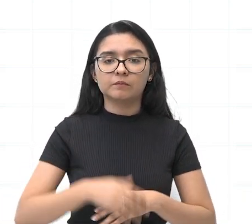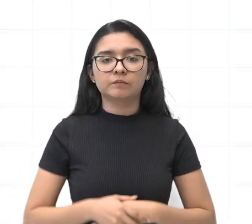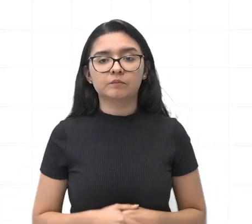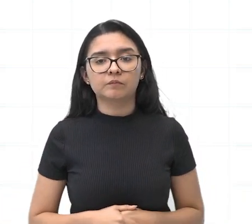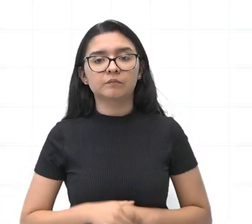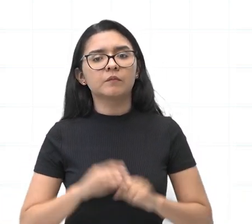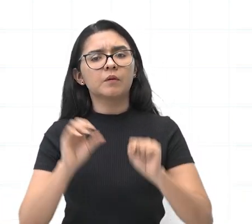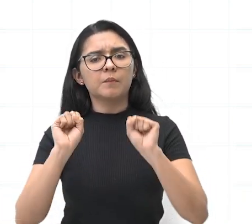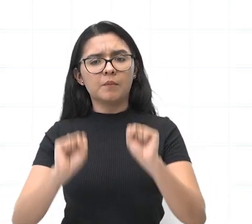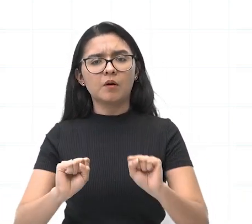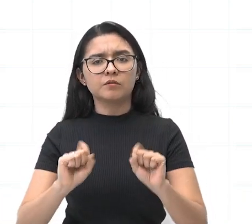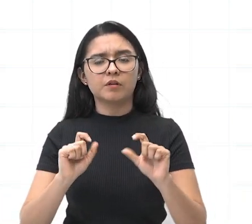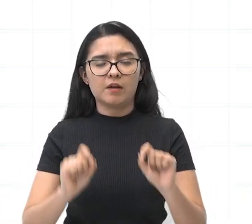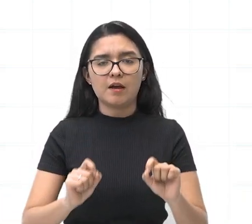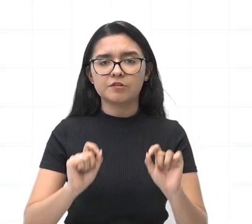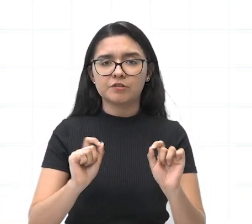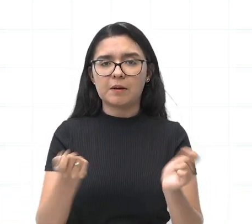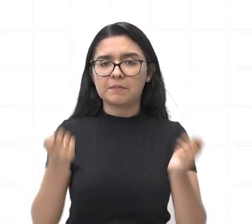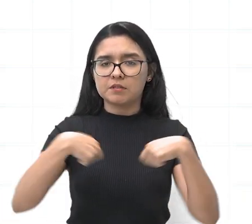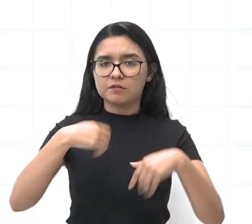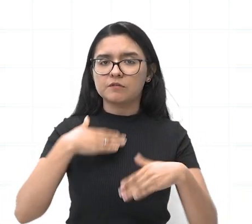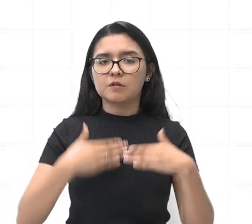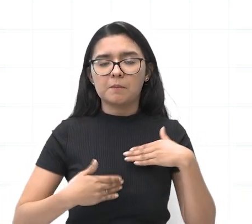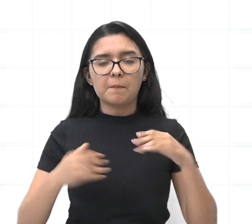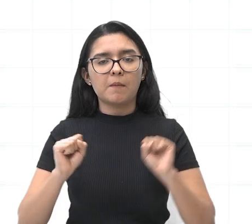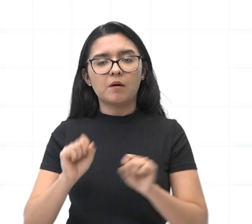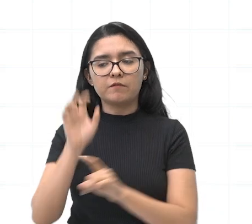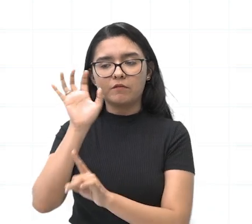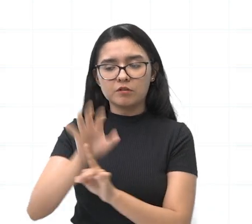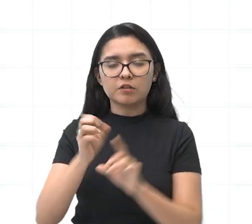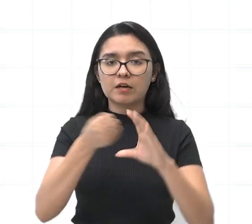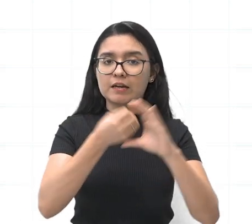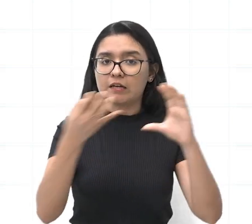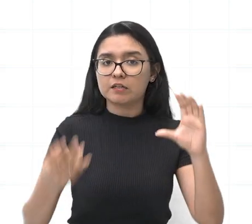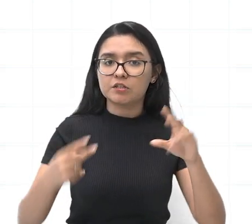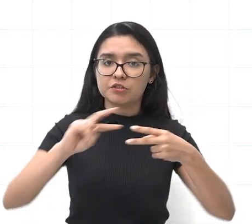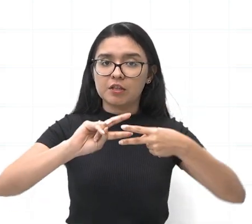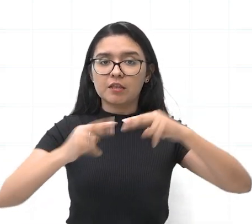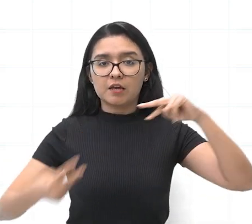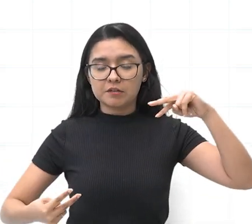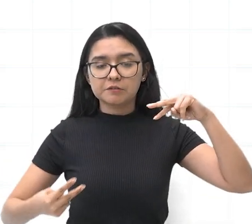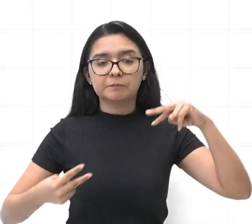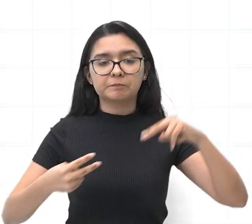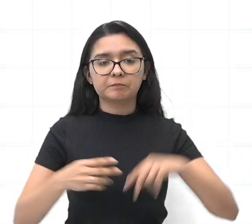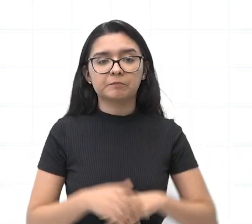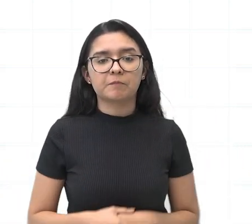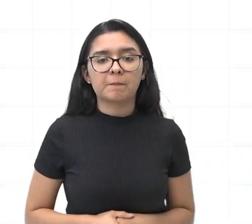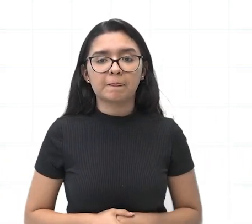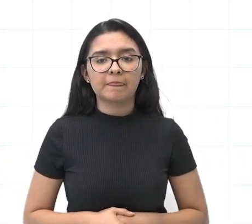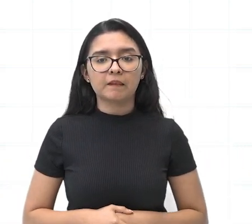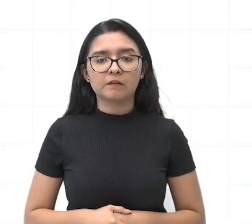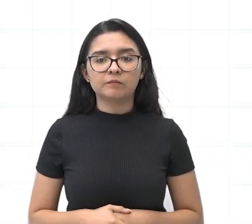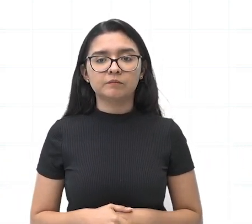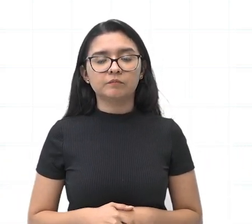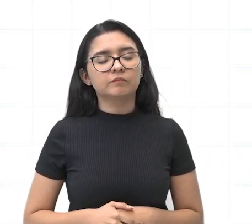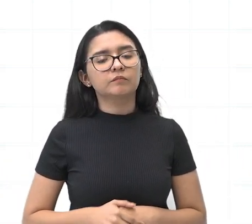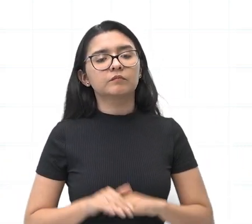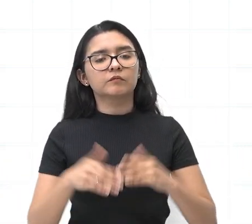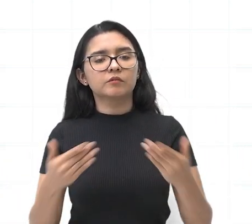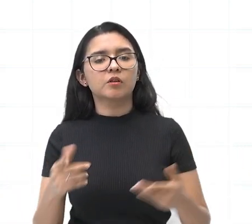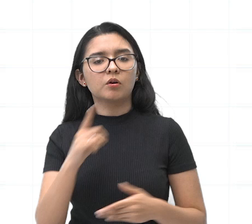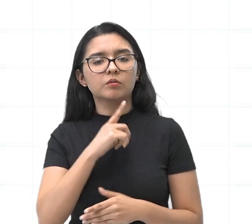motoras. As capacidades físicas podem ser influenciadas por características genéticas, mas que são determinadas aí